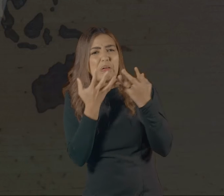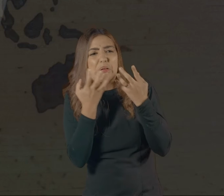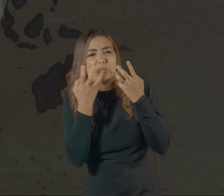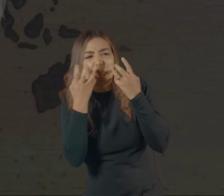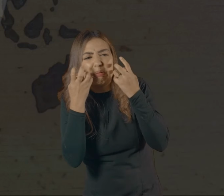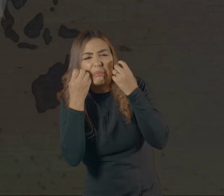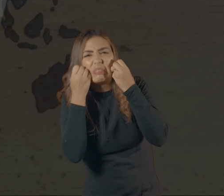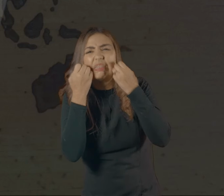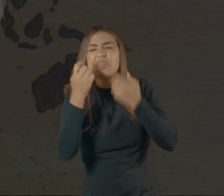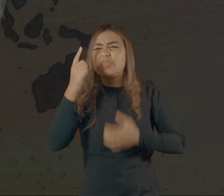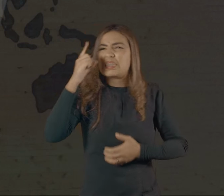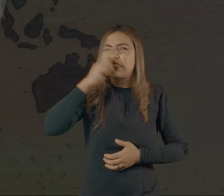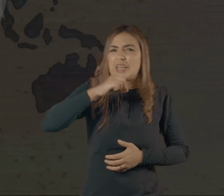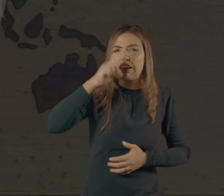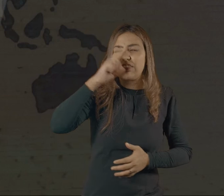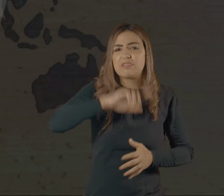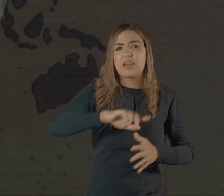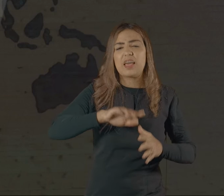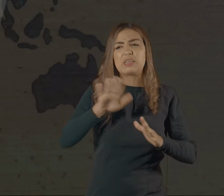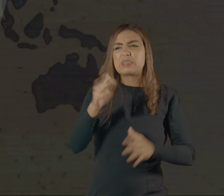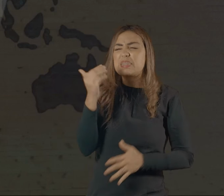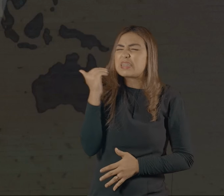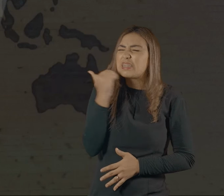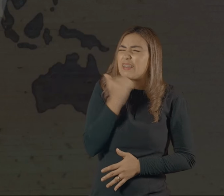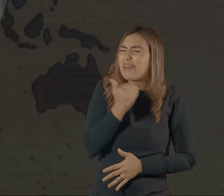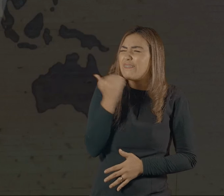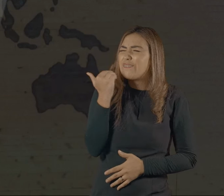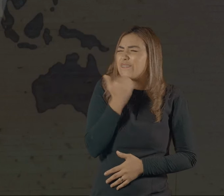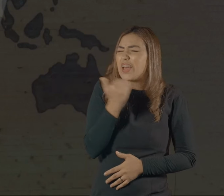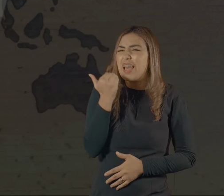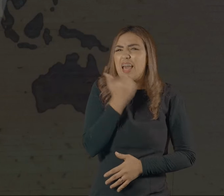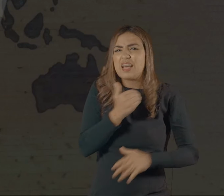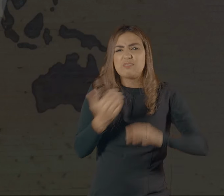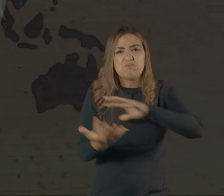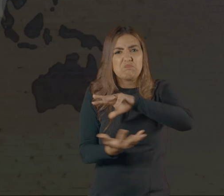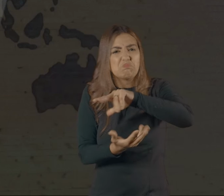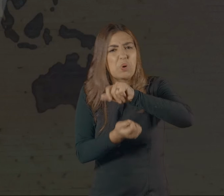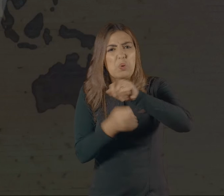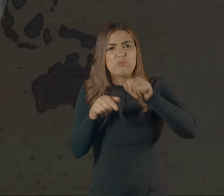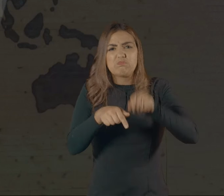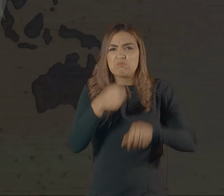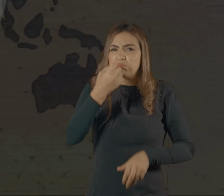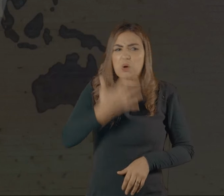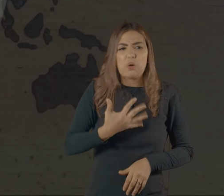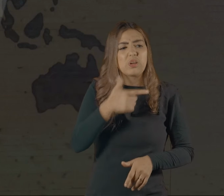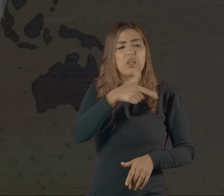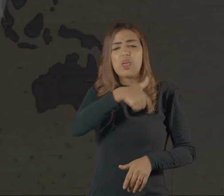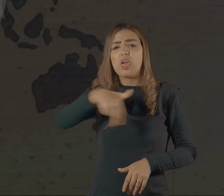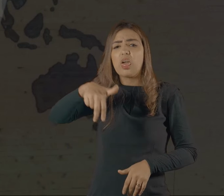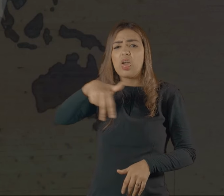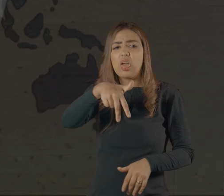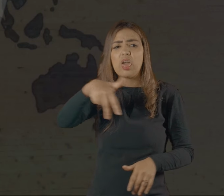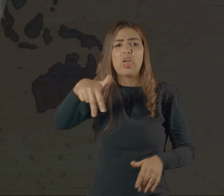dos quais o mundo não era digno, errantes pelos desertos, pelos montes, pelas covas, pelos antros